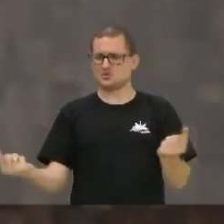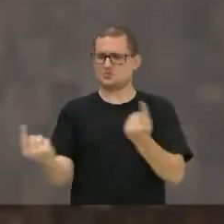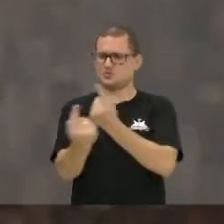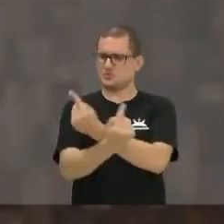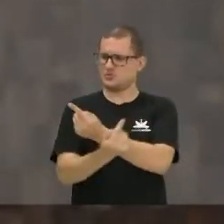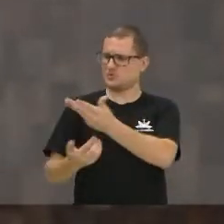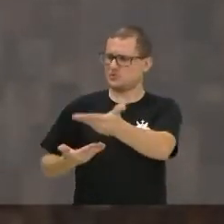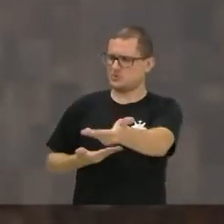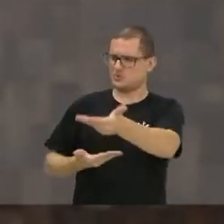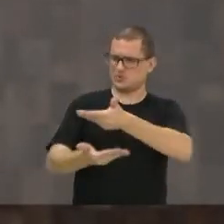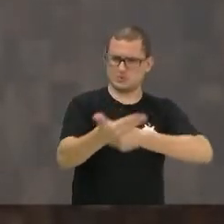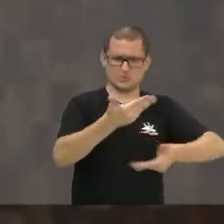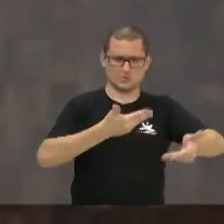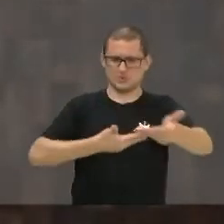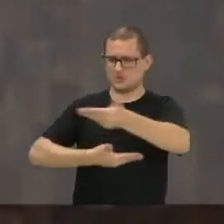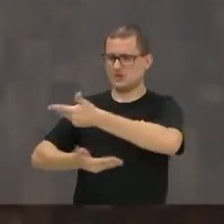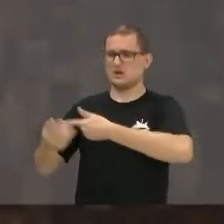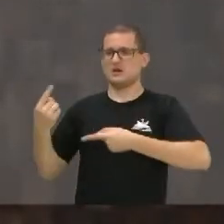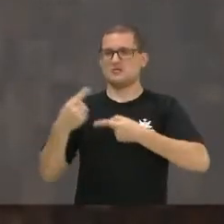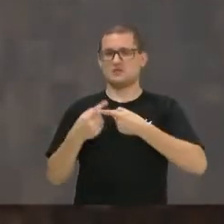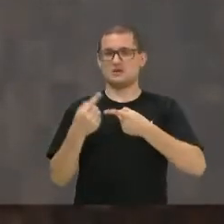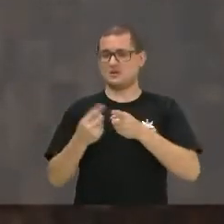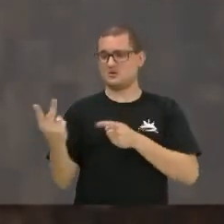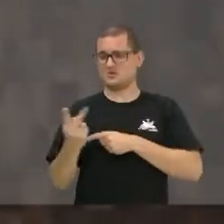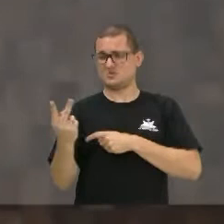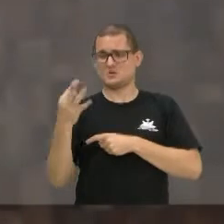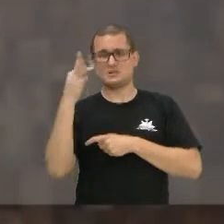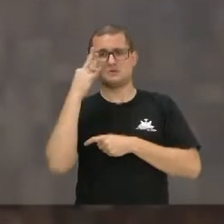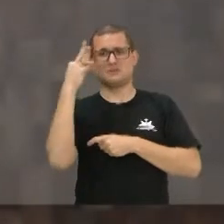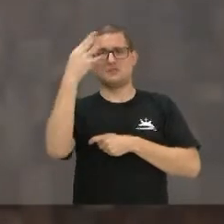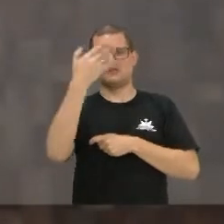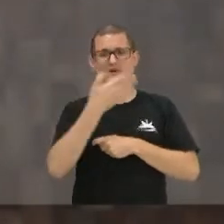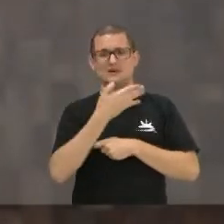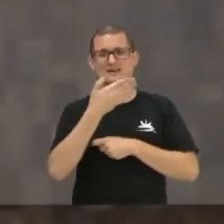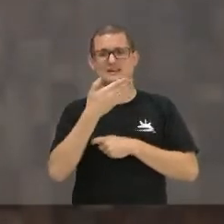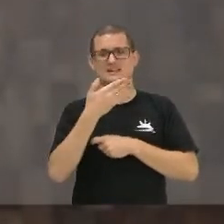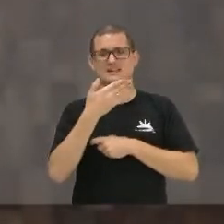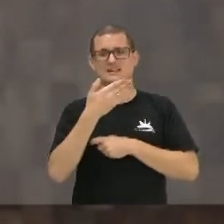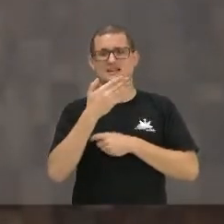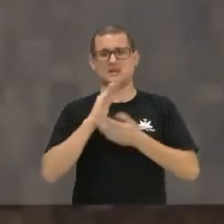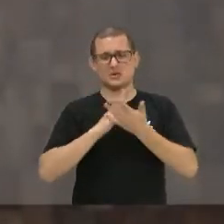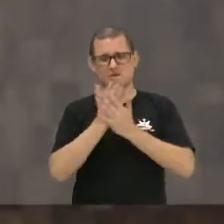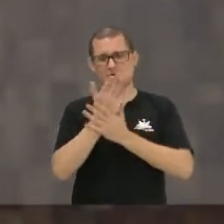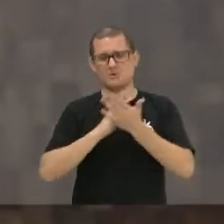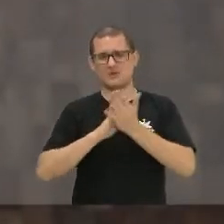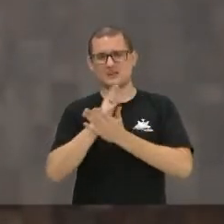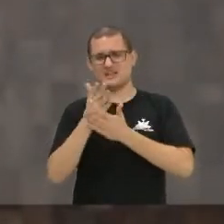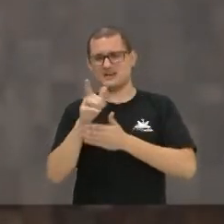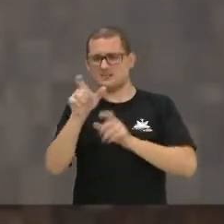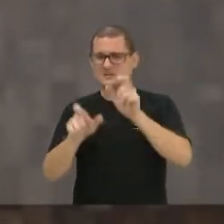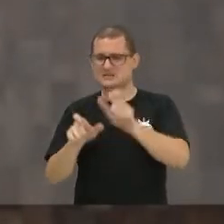haviam atormentado os habitantes da terra contudo depois os três dias e meio